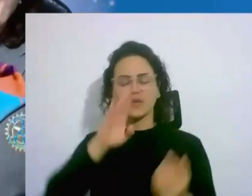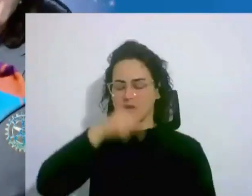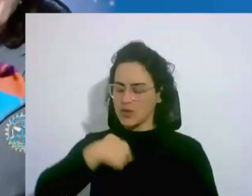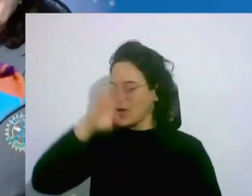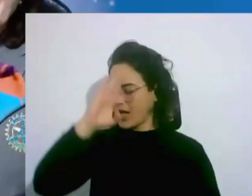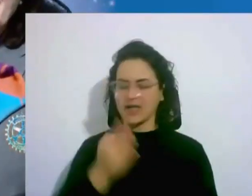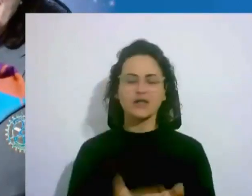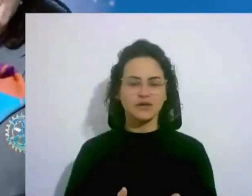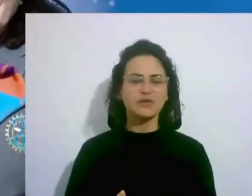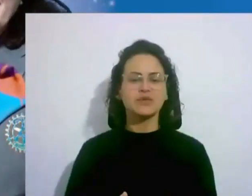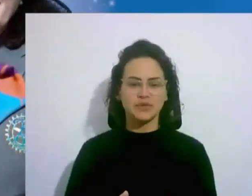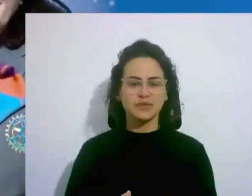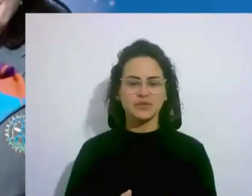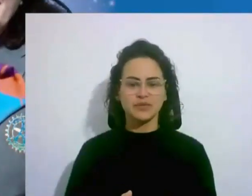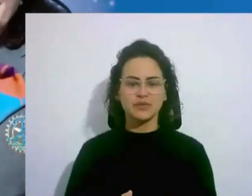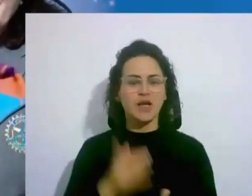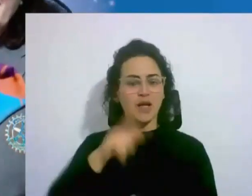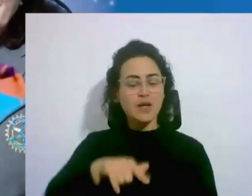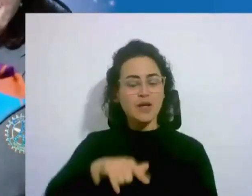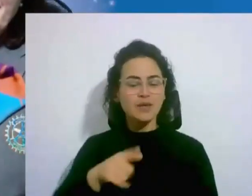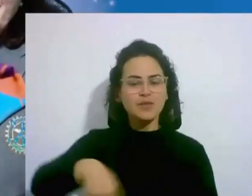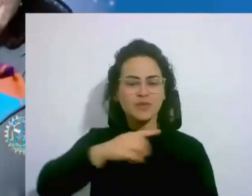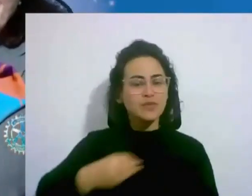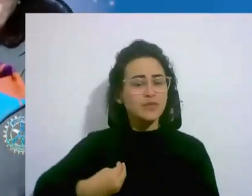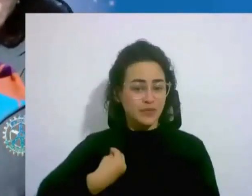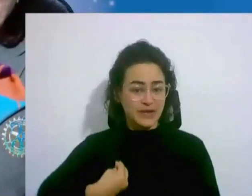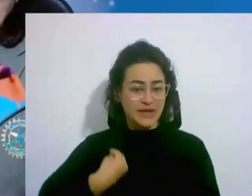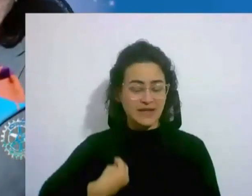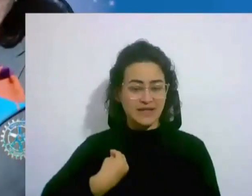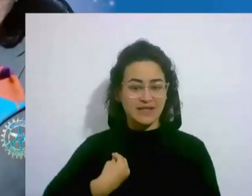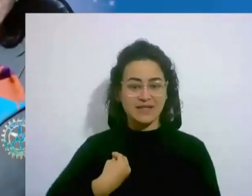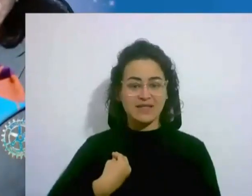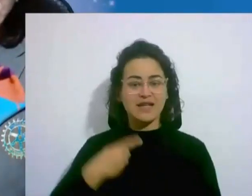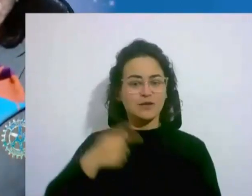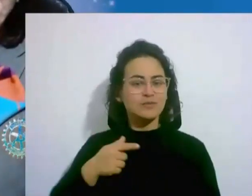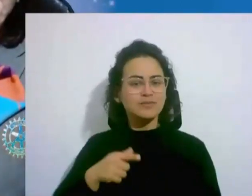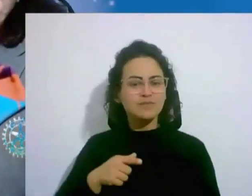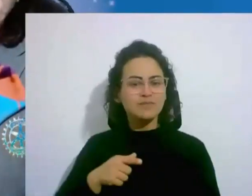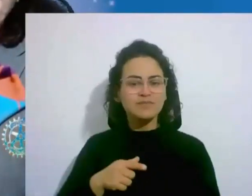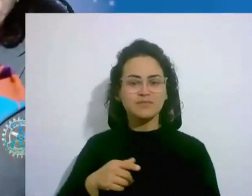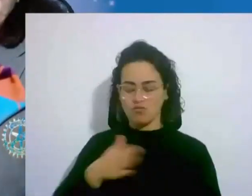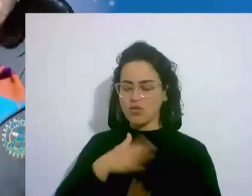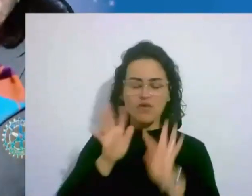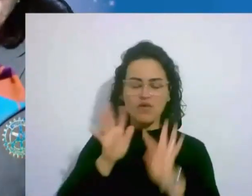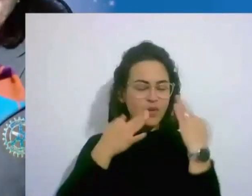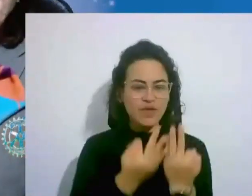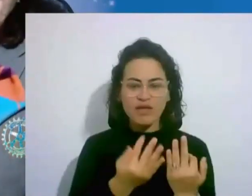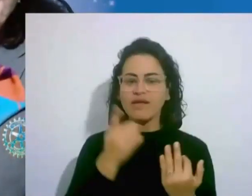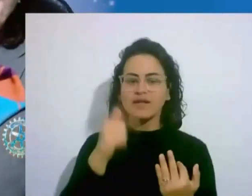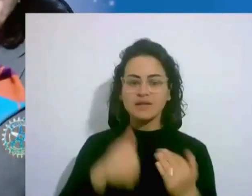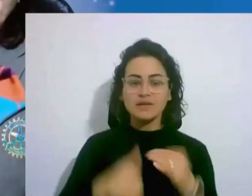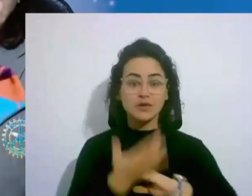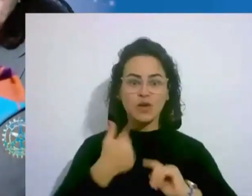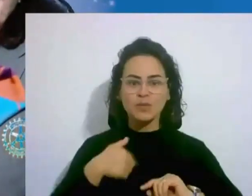que isso vai fazer a grande diferença na nossa vida, na nossa família, e que a gente está